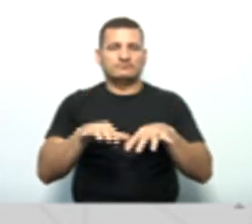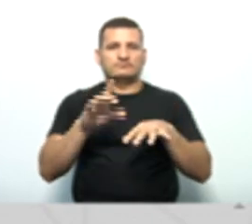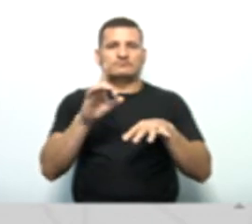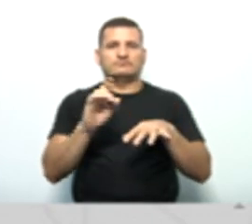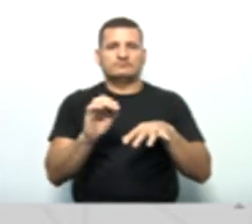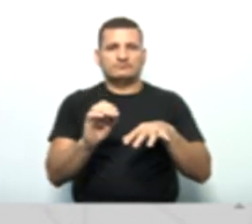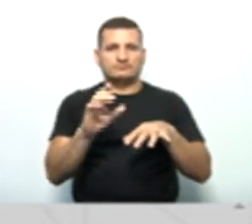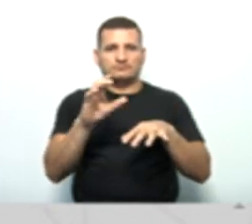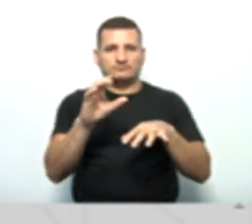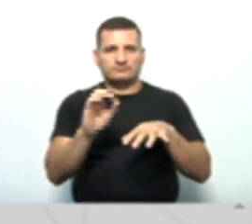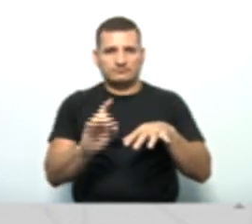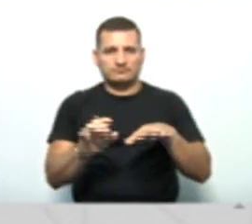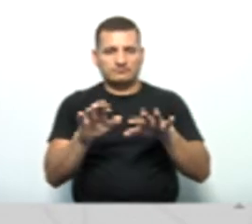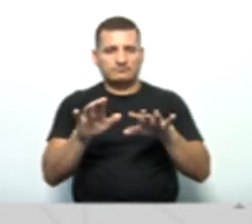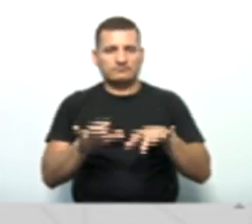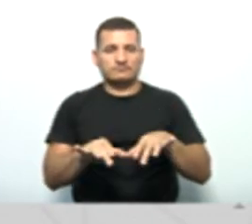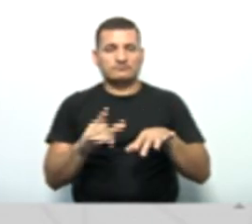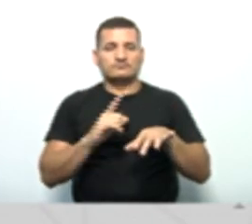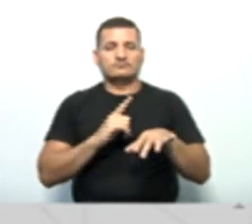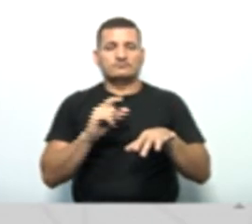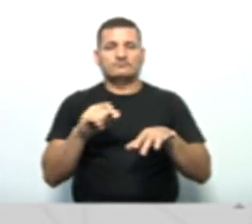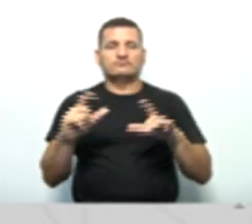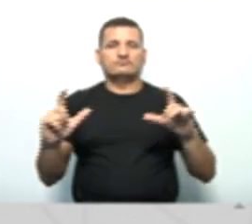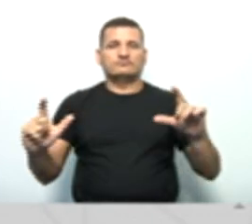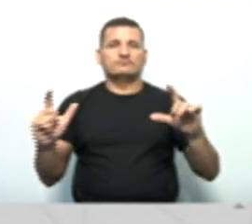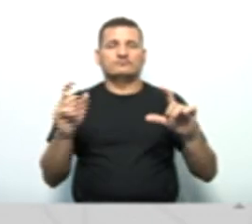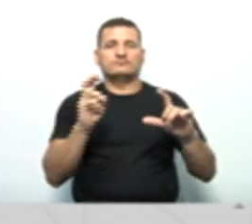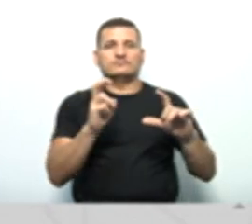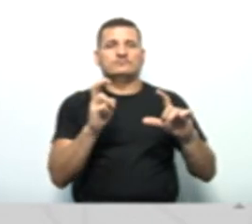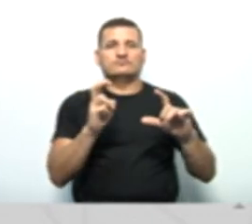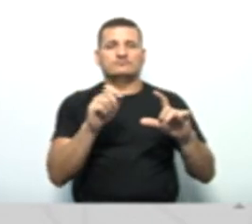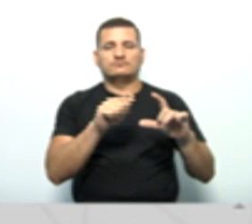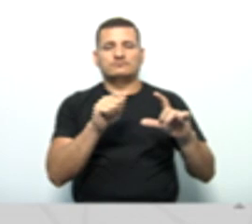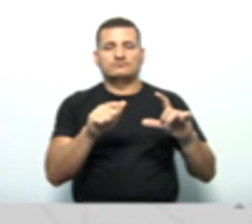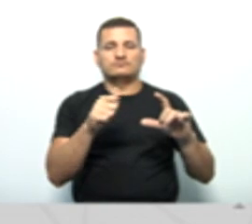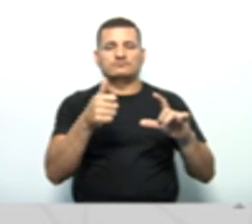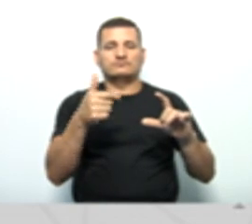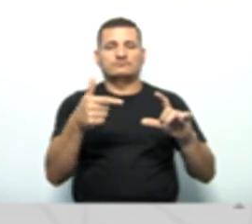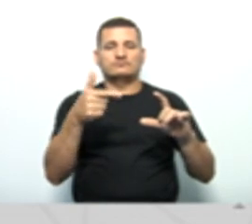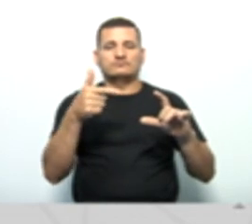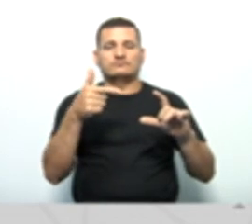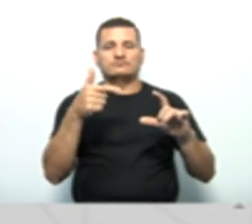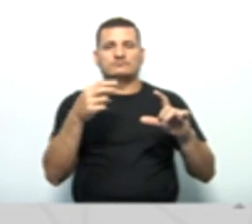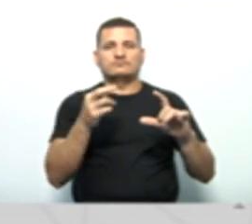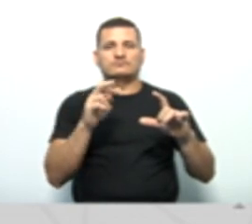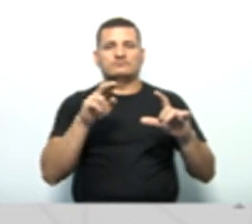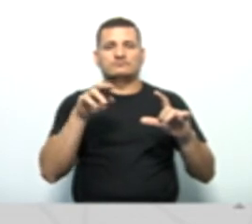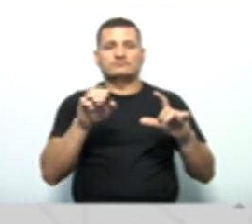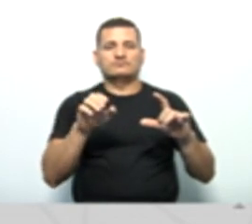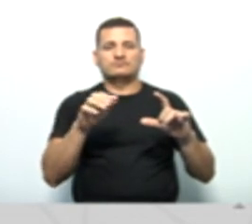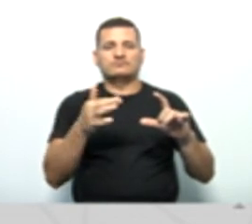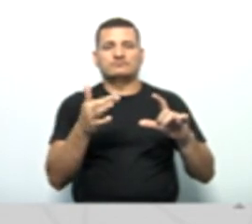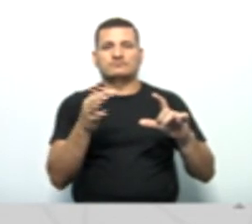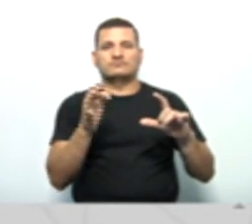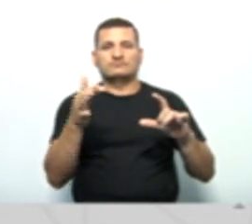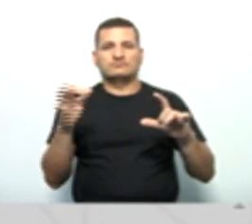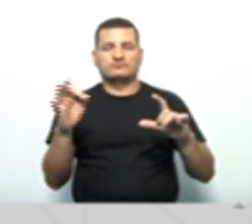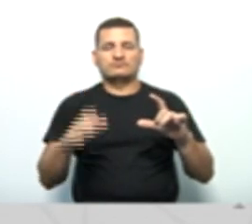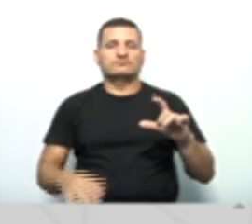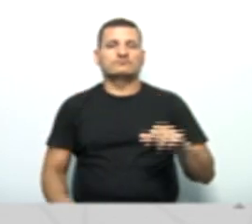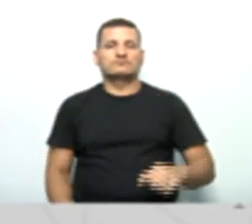que recebe 5 valores. AA, 1, 2, true, 10,